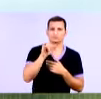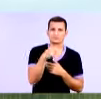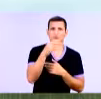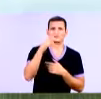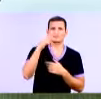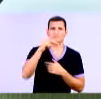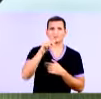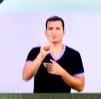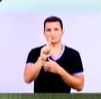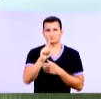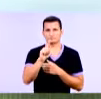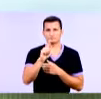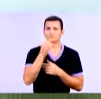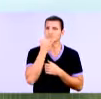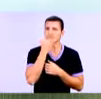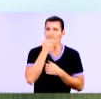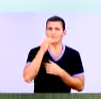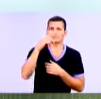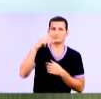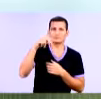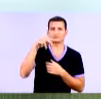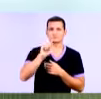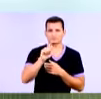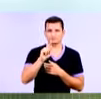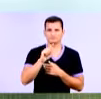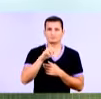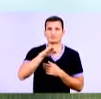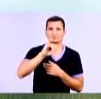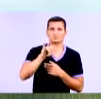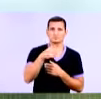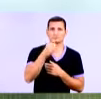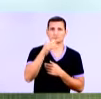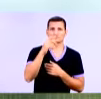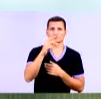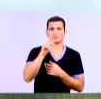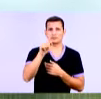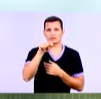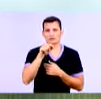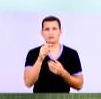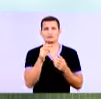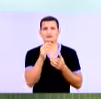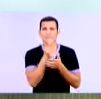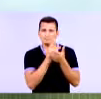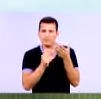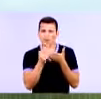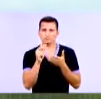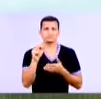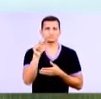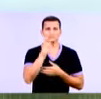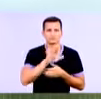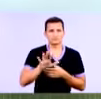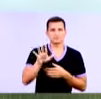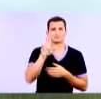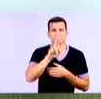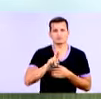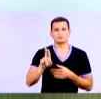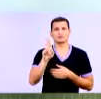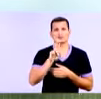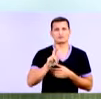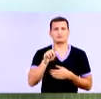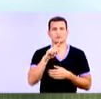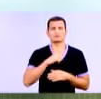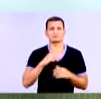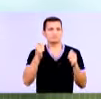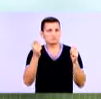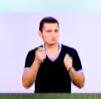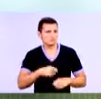Tá? Desculpa, no formato PNG. A JPEG é uma imagem muito utilizada, né? Ela tem aí um potencial muito grande,